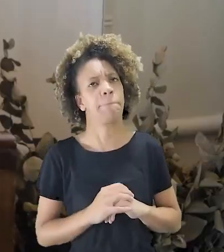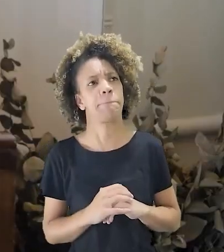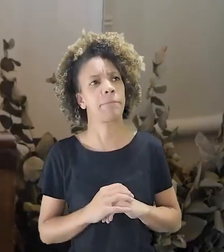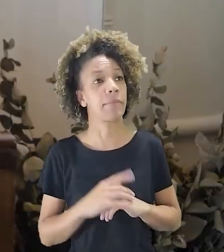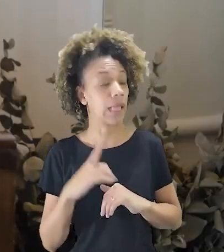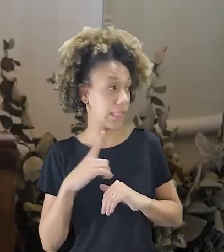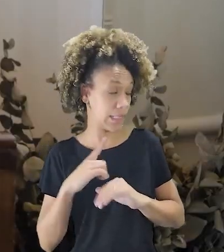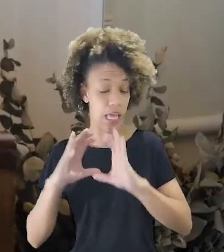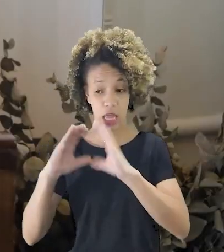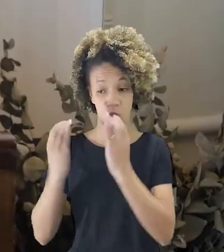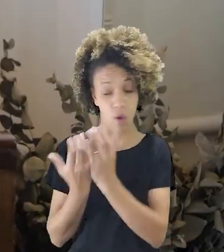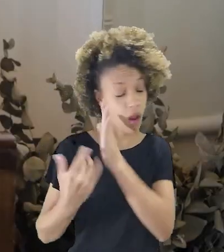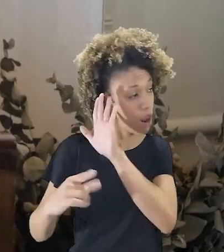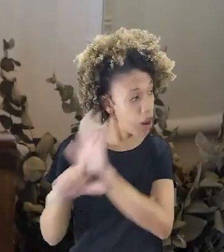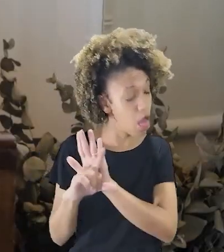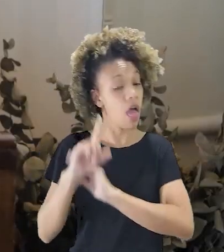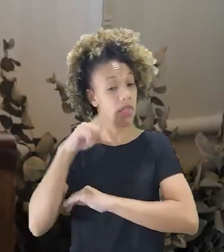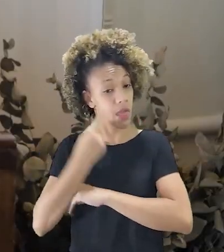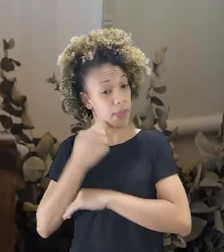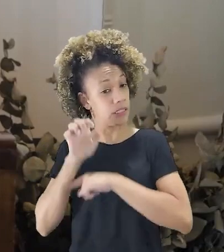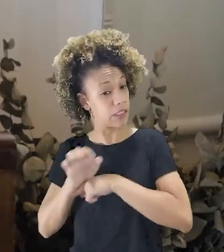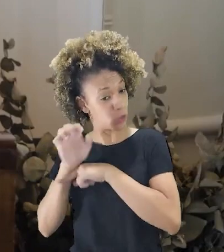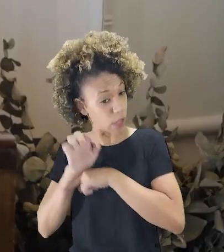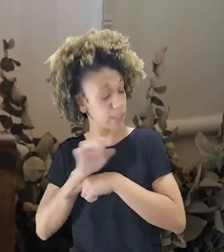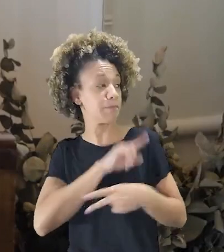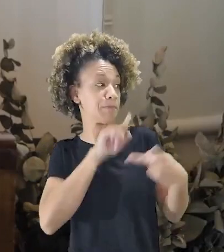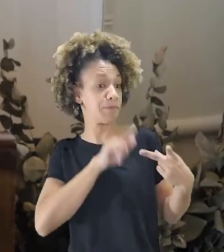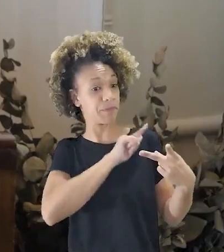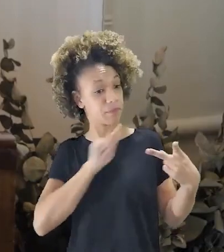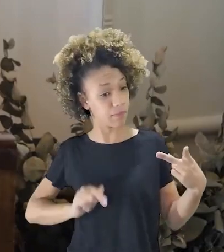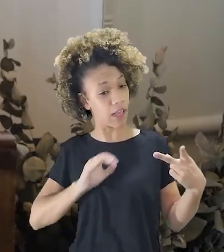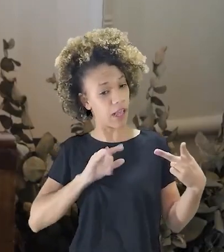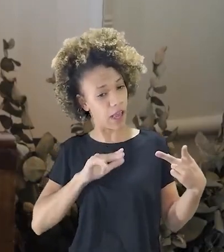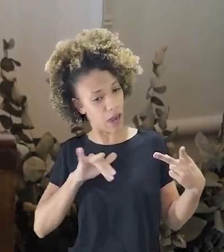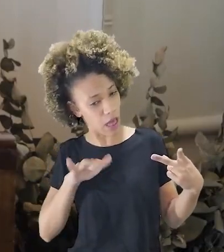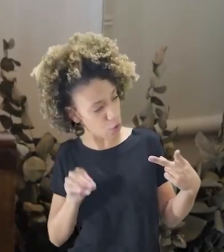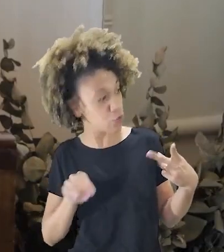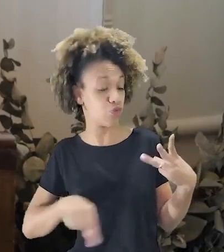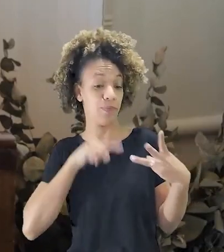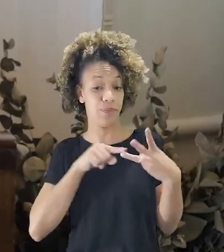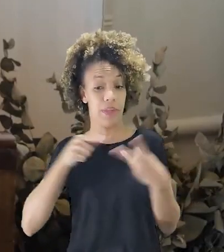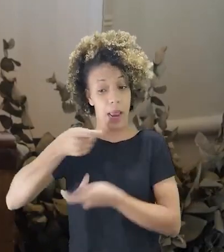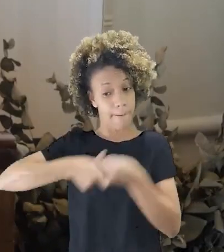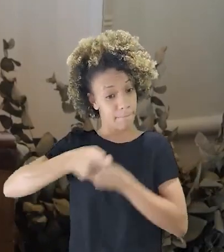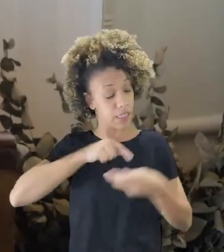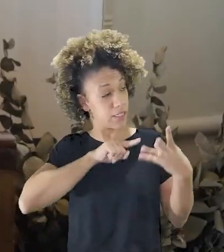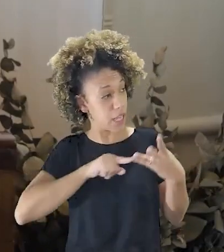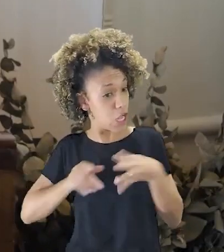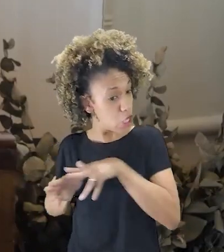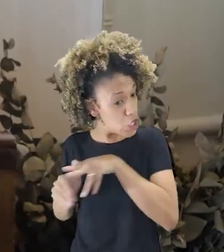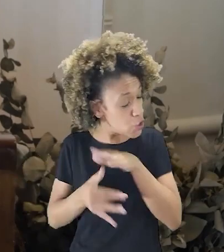a Alerge, que são os deputados estaduais, temos o governador, que é o Cláudio Castro, temos a milícia e temos o